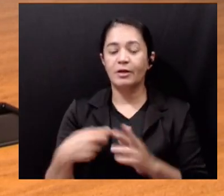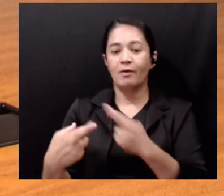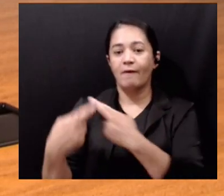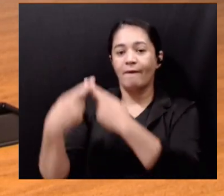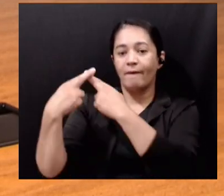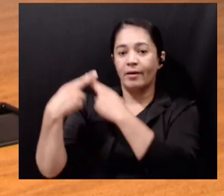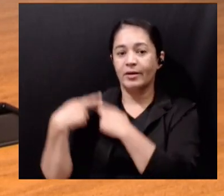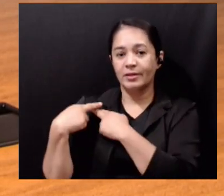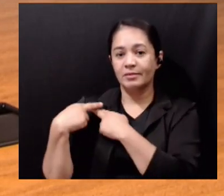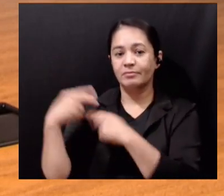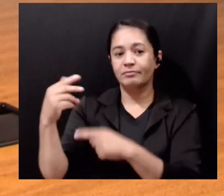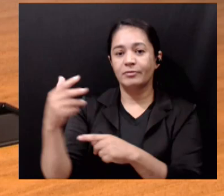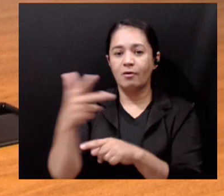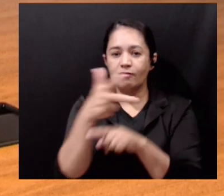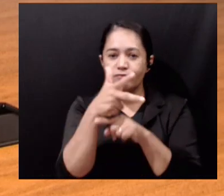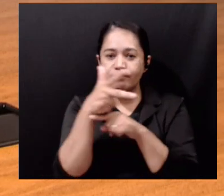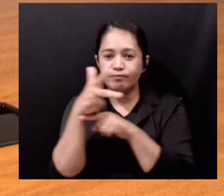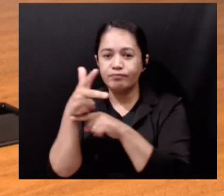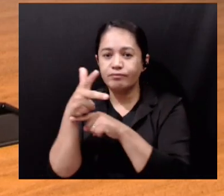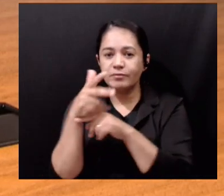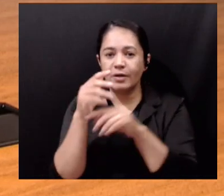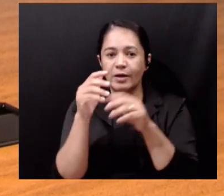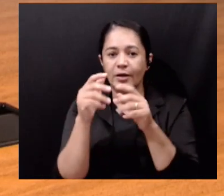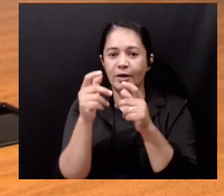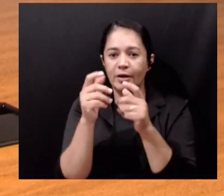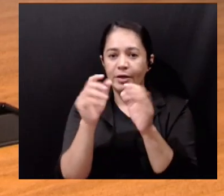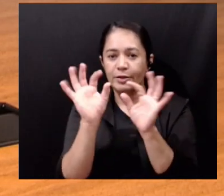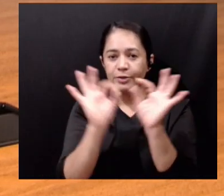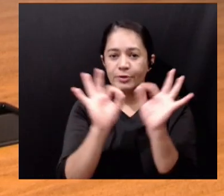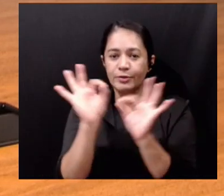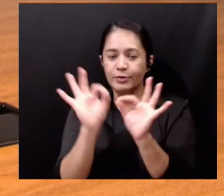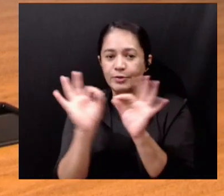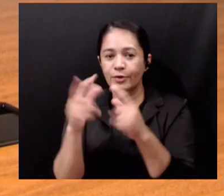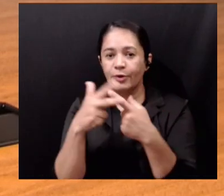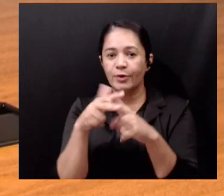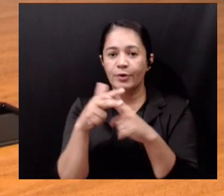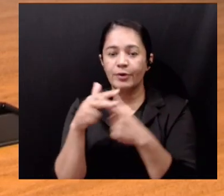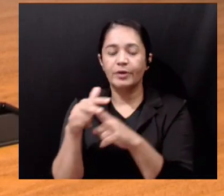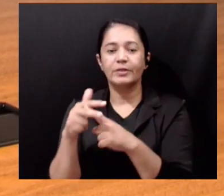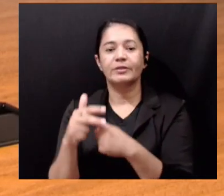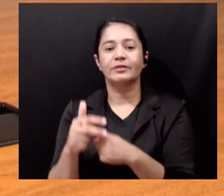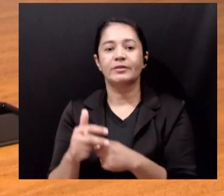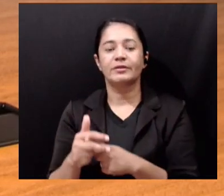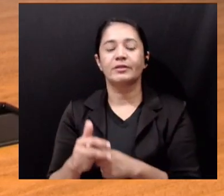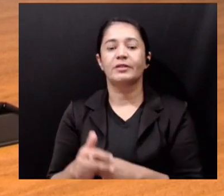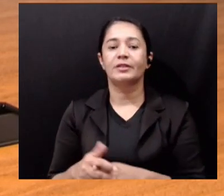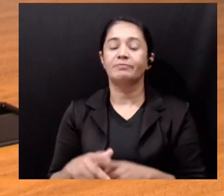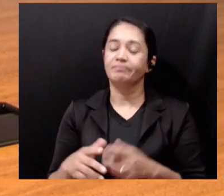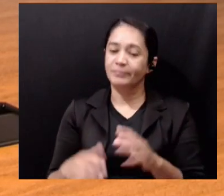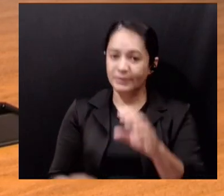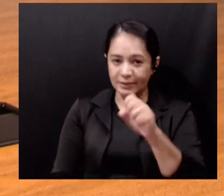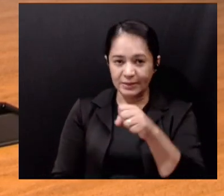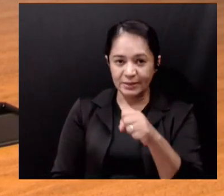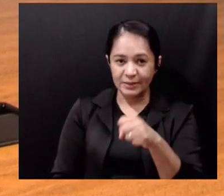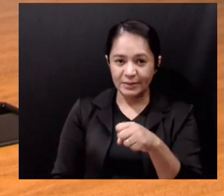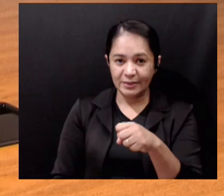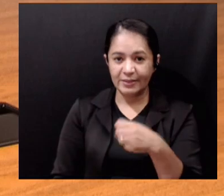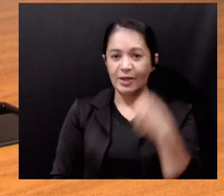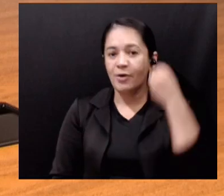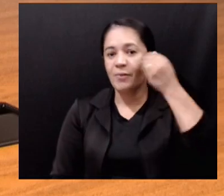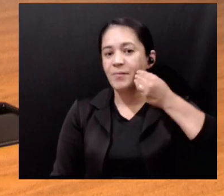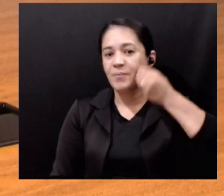editar, enquanto os outros Você já meninos... manjava edição ou não? Eu tenho um pouco de experiência